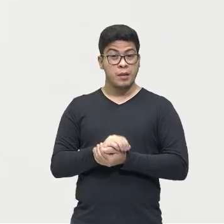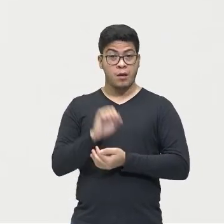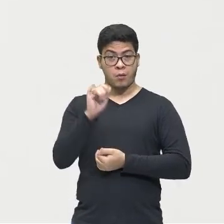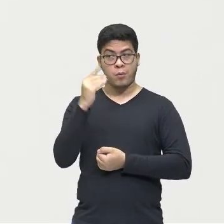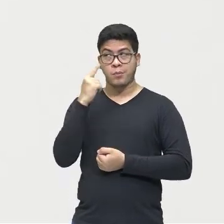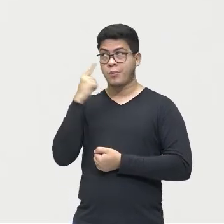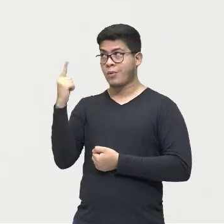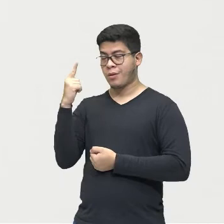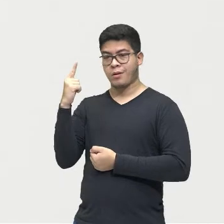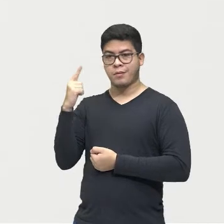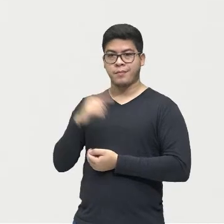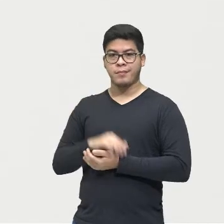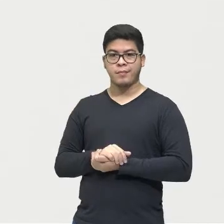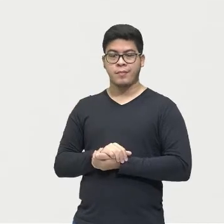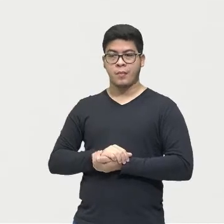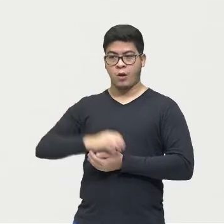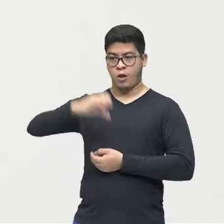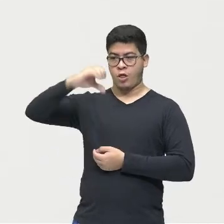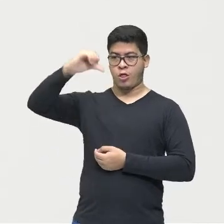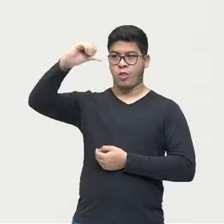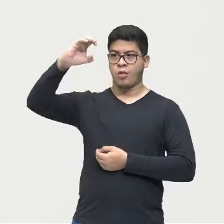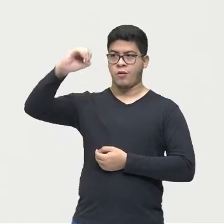90, 180.